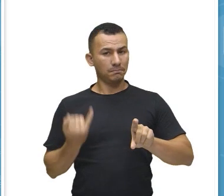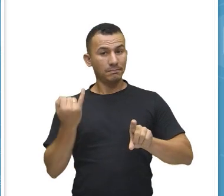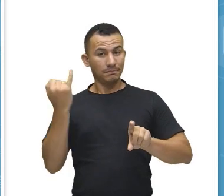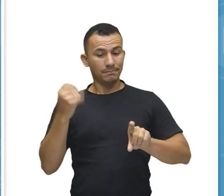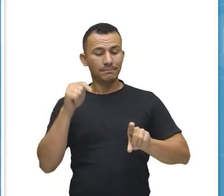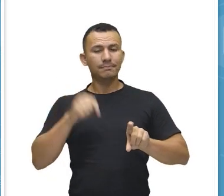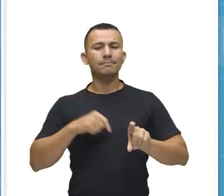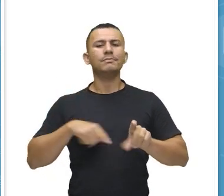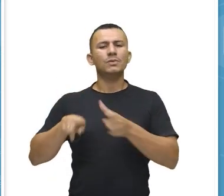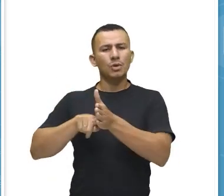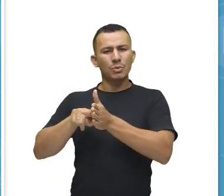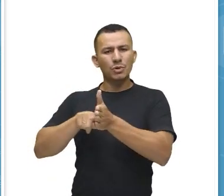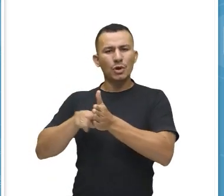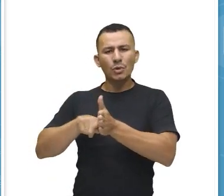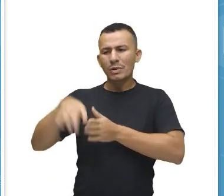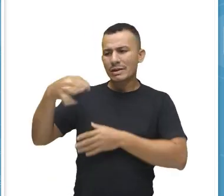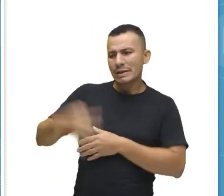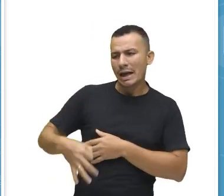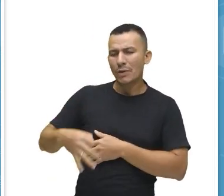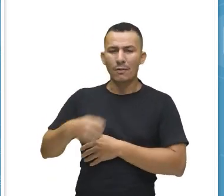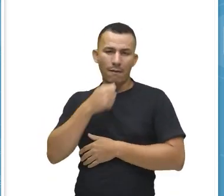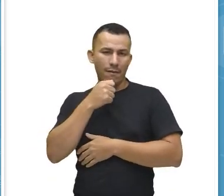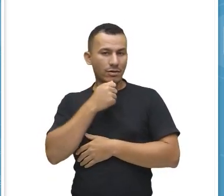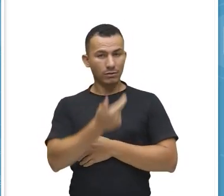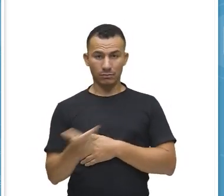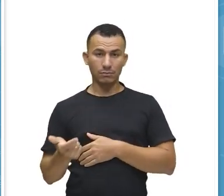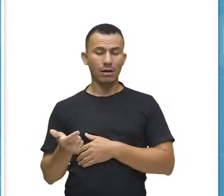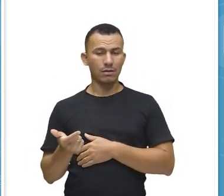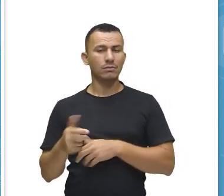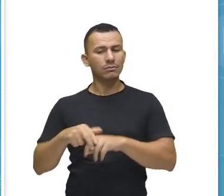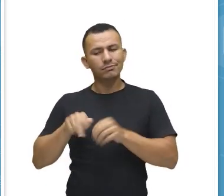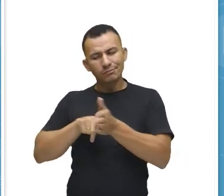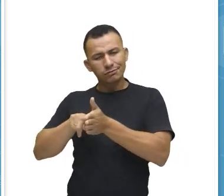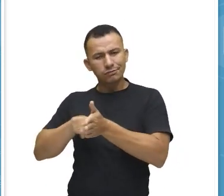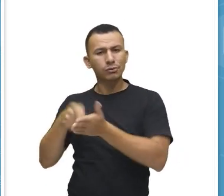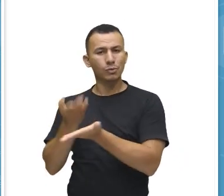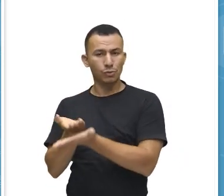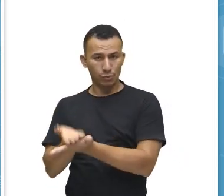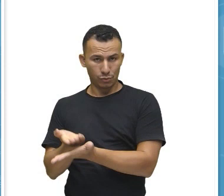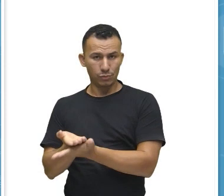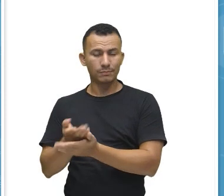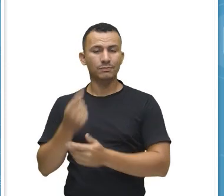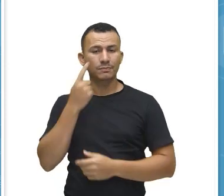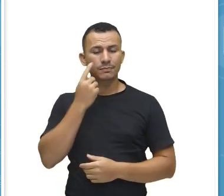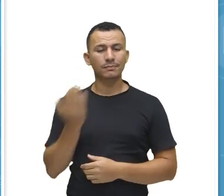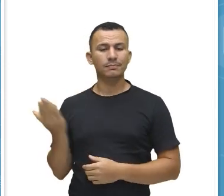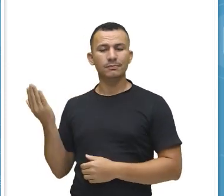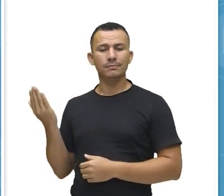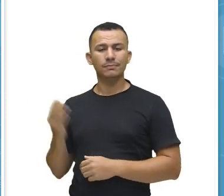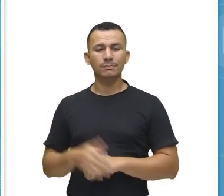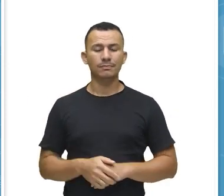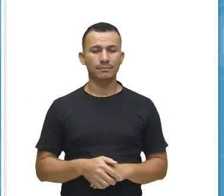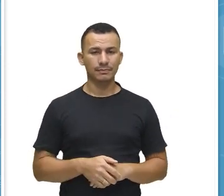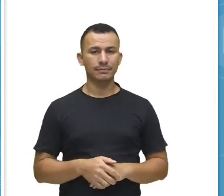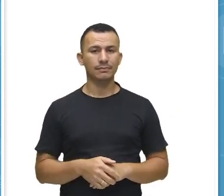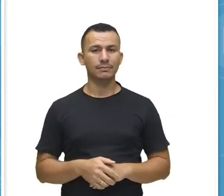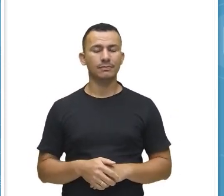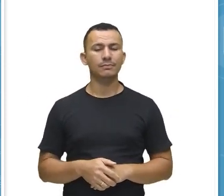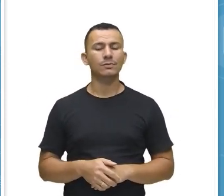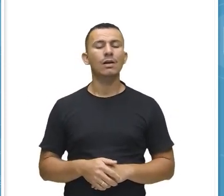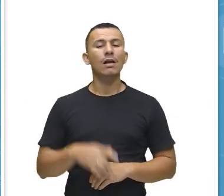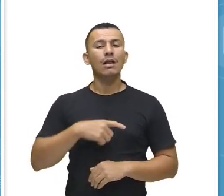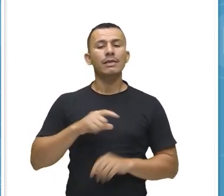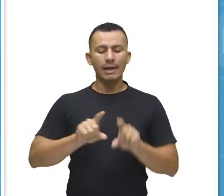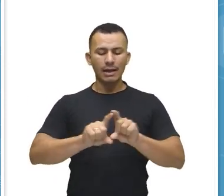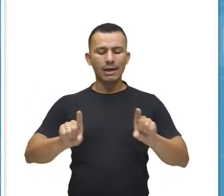os pesquisadores não têm certeza, né? Isso aí continua o texto, você foi lendo também. Aí, olha, todo o texto está aí e nós destacamos